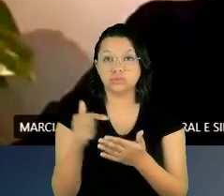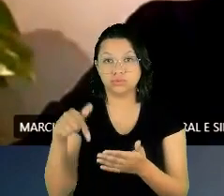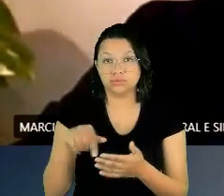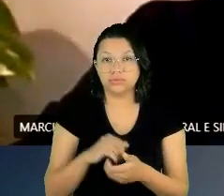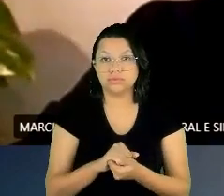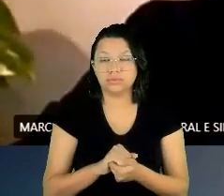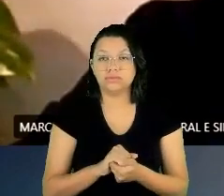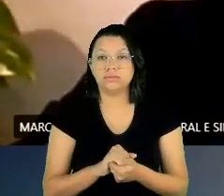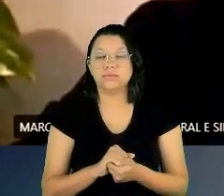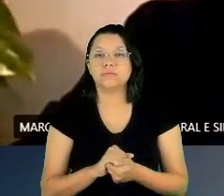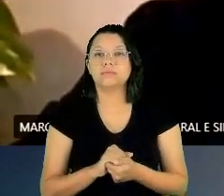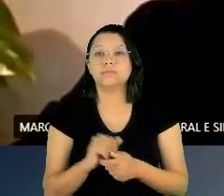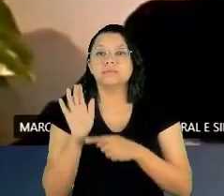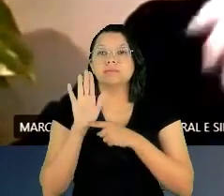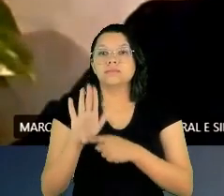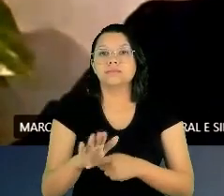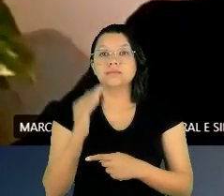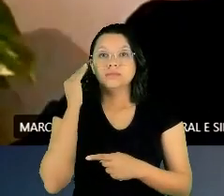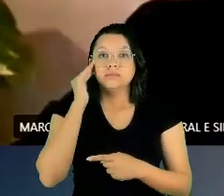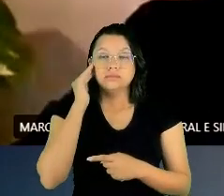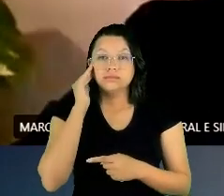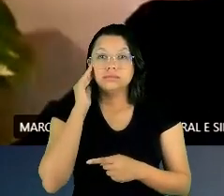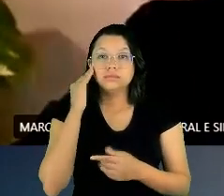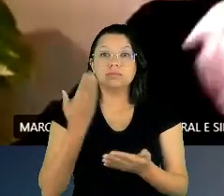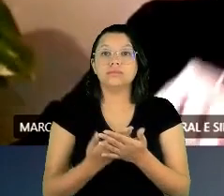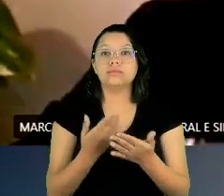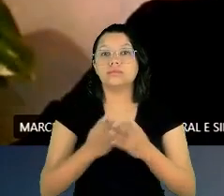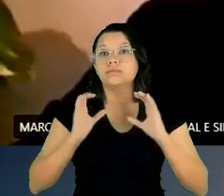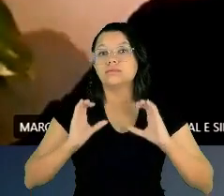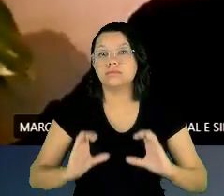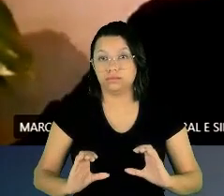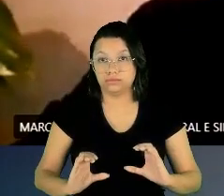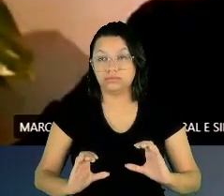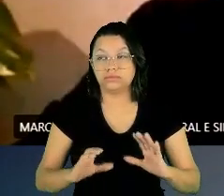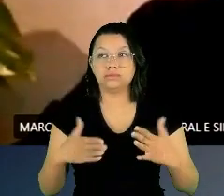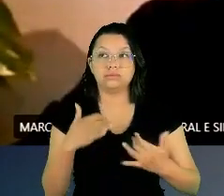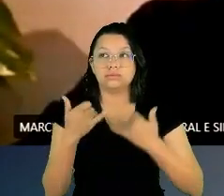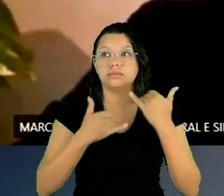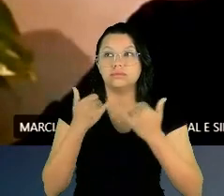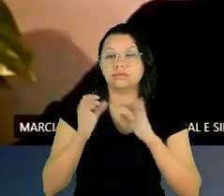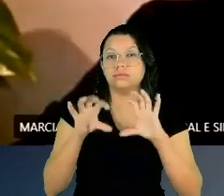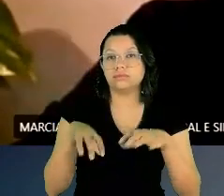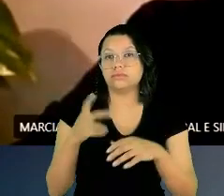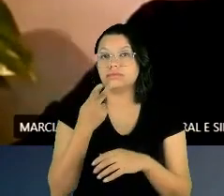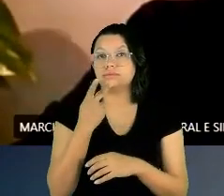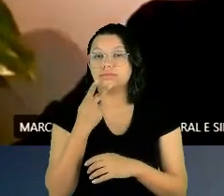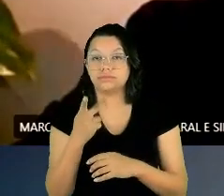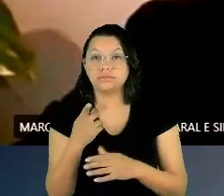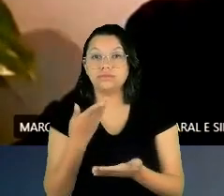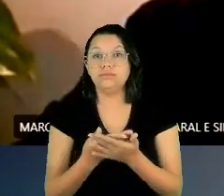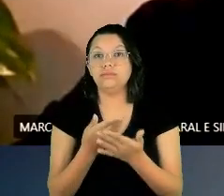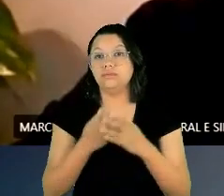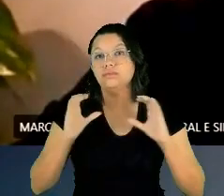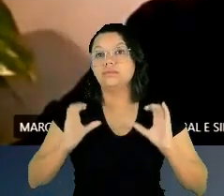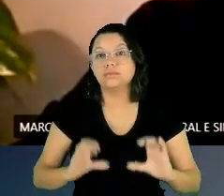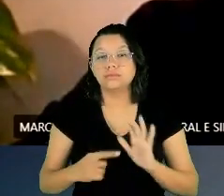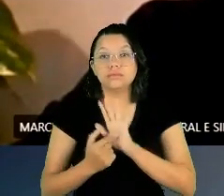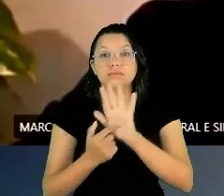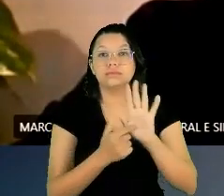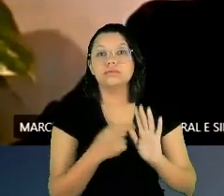sobre isso nos estudos daqui, e ajudar a entender os estudos comportamentais. Então, eu brinco assim, os